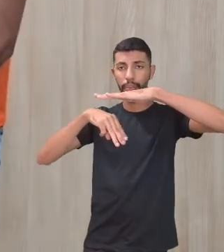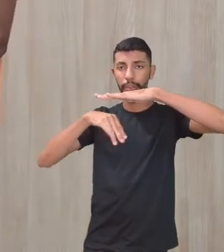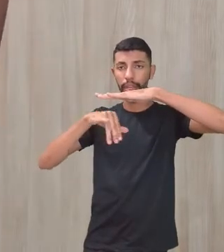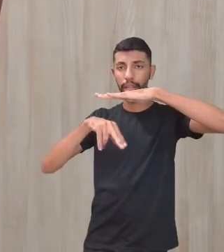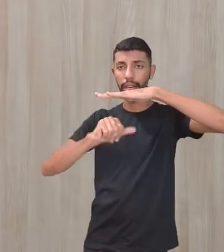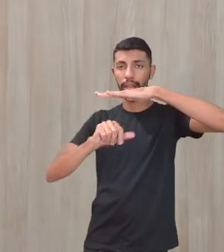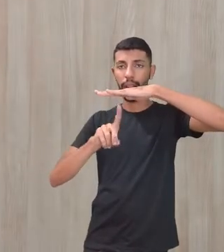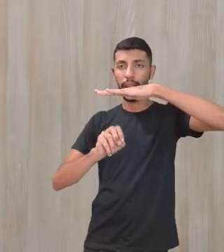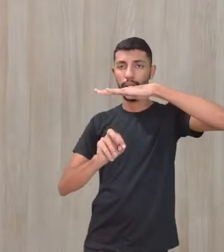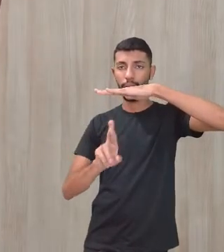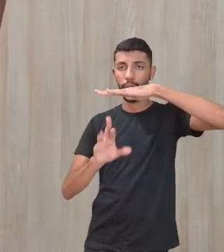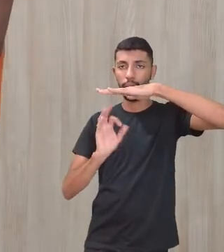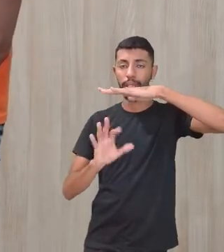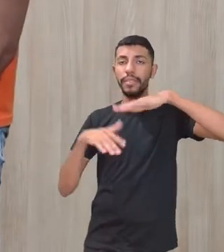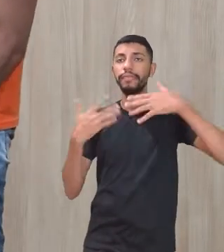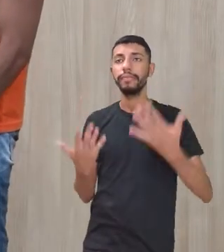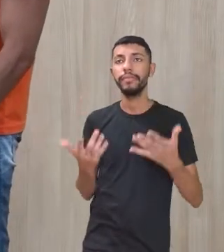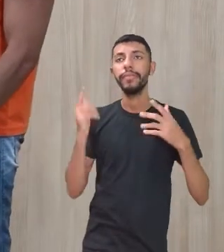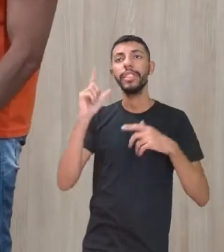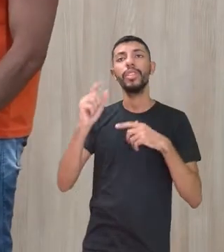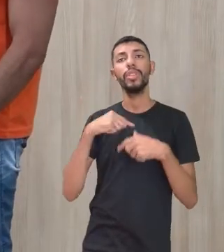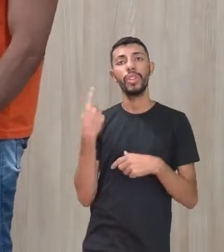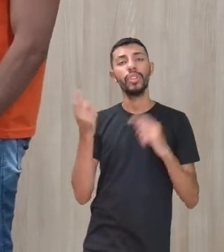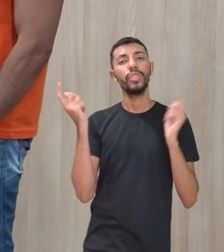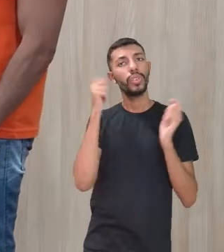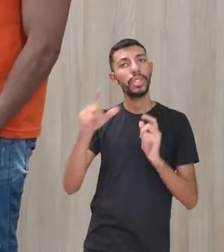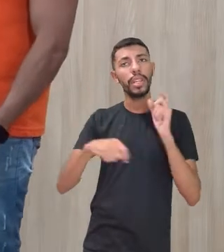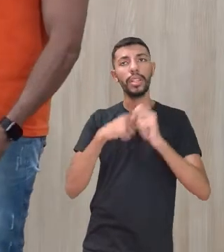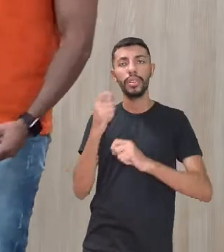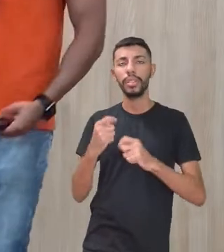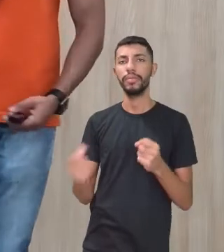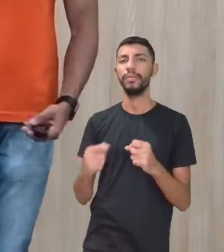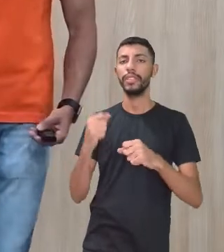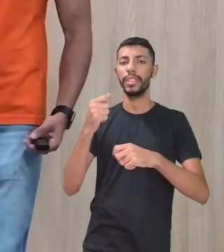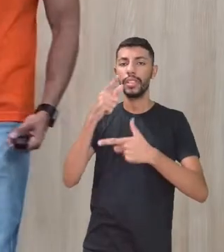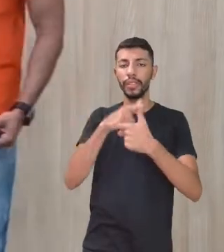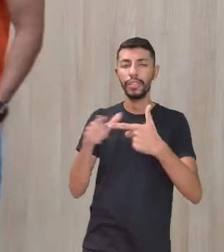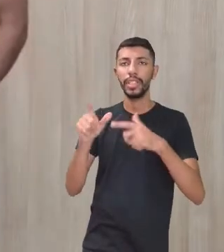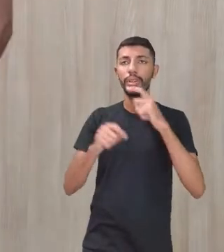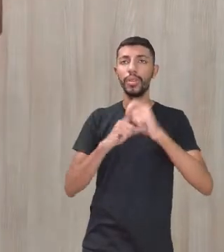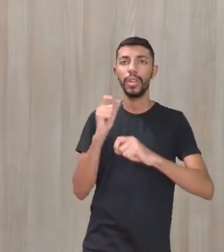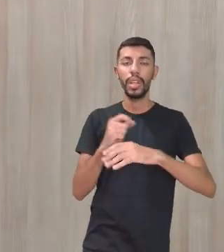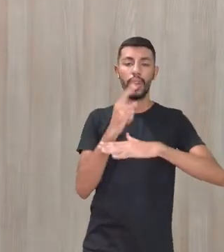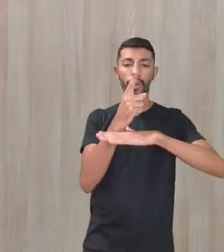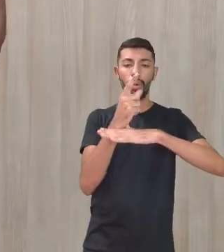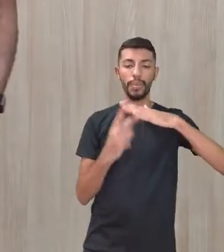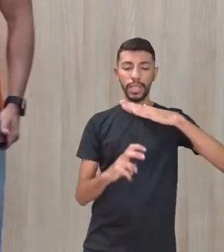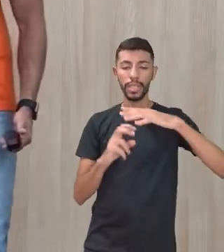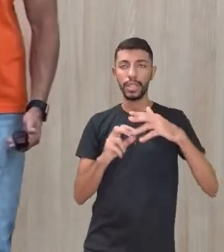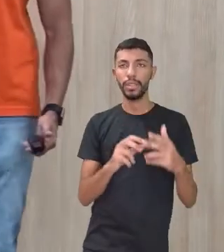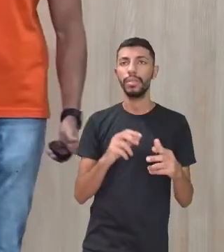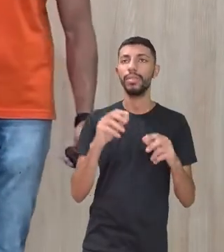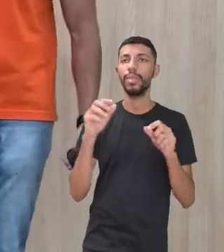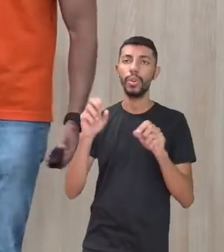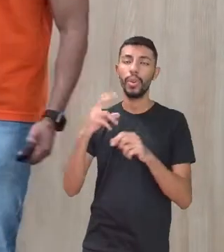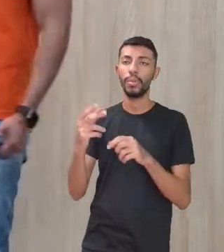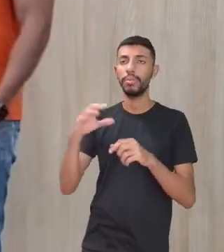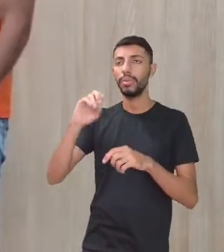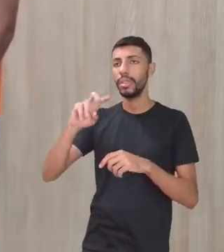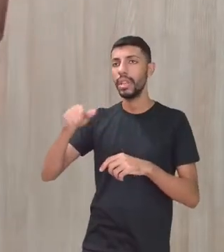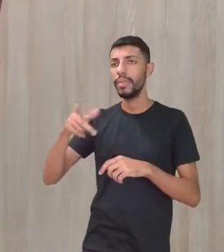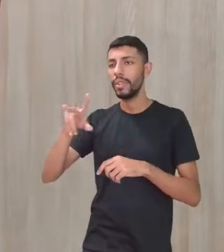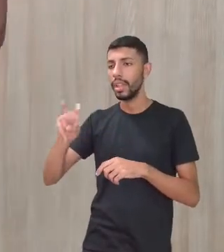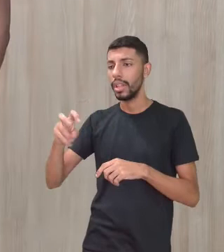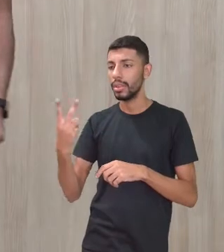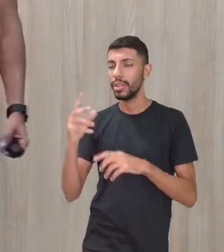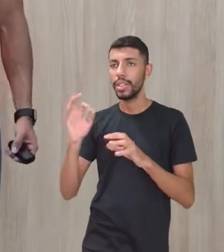pode dividir aí, 1 dividido por 5 igual a 0,2. Você pode dividir na calculadora ou você pode dividir